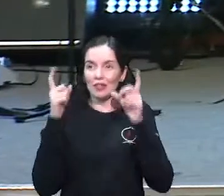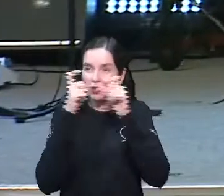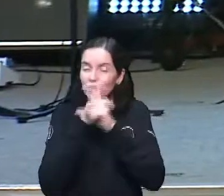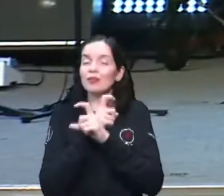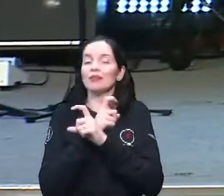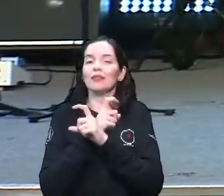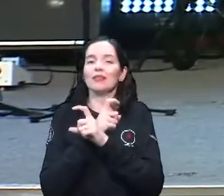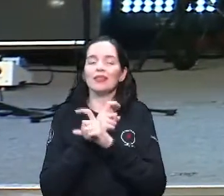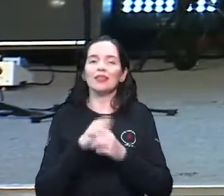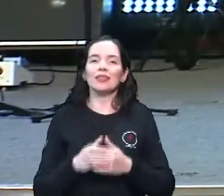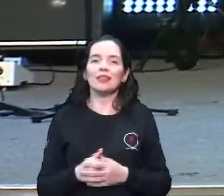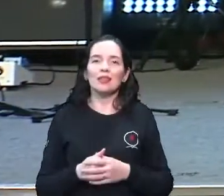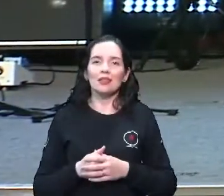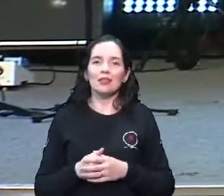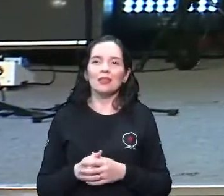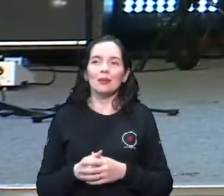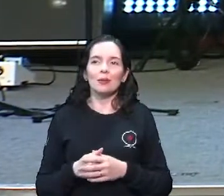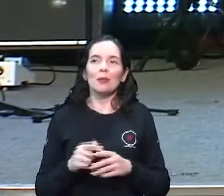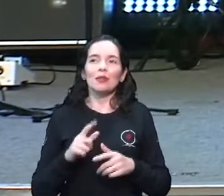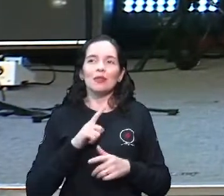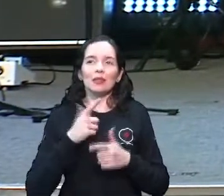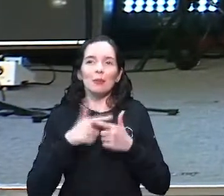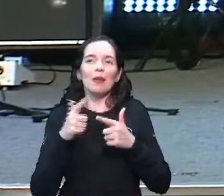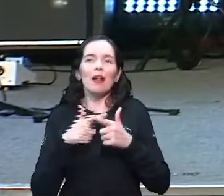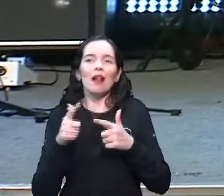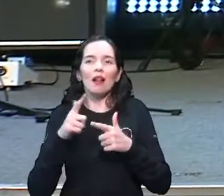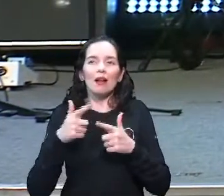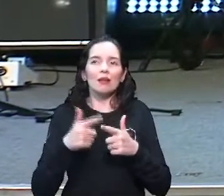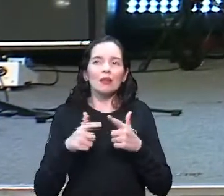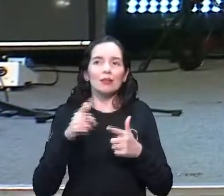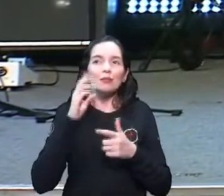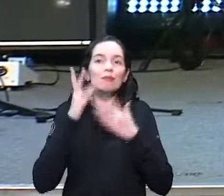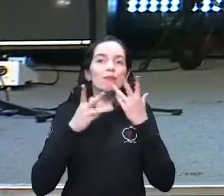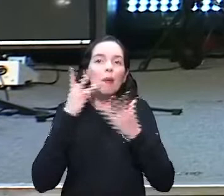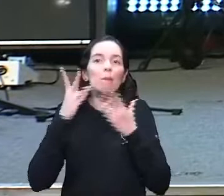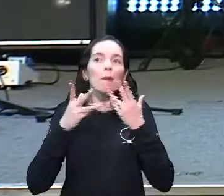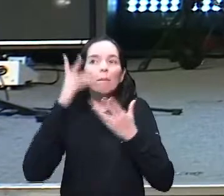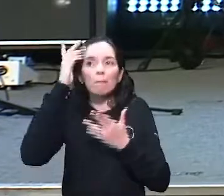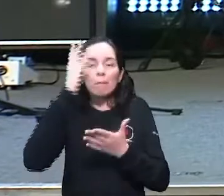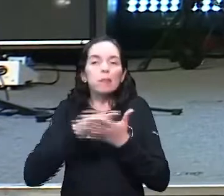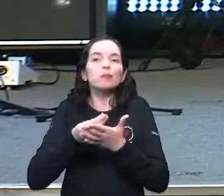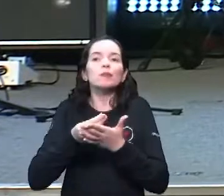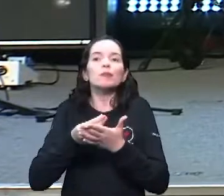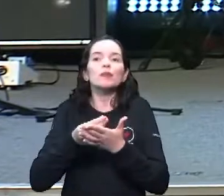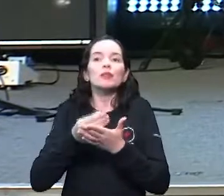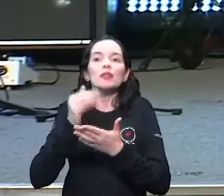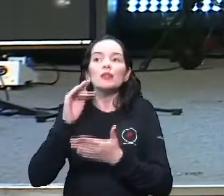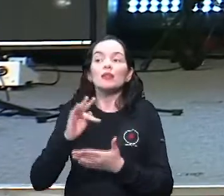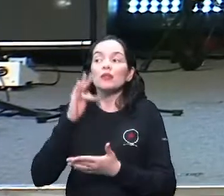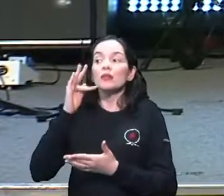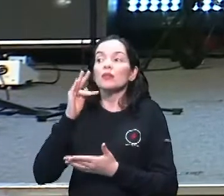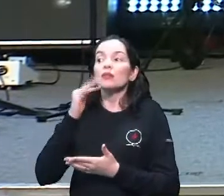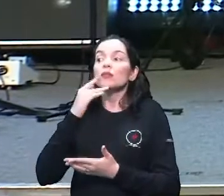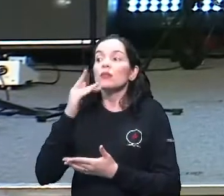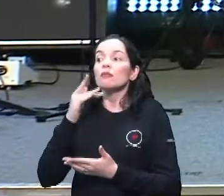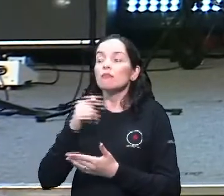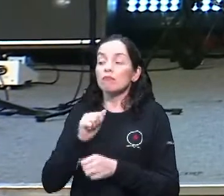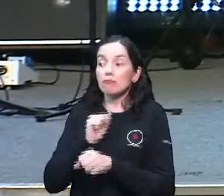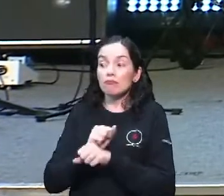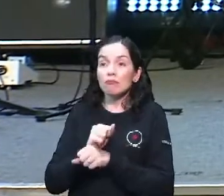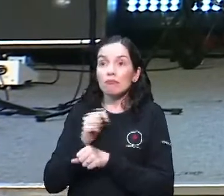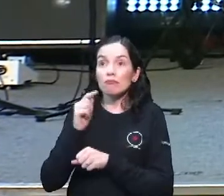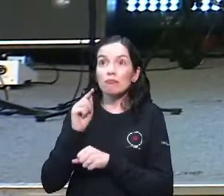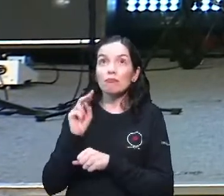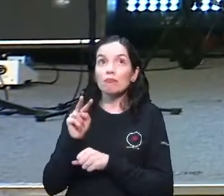que tem um problema, eu sei que palavras geram sentença. E aí, na hora que eu fui abrir a boca, eu parei e fiquei olhando para ele assim, ó. Porque a minha